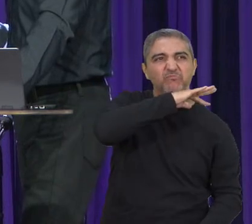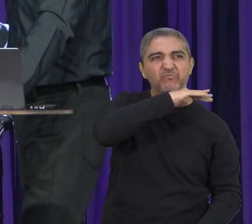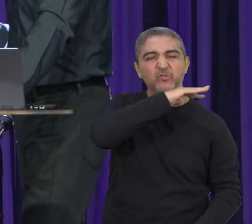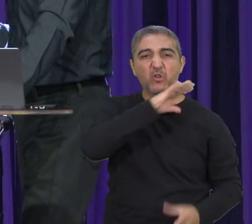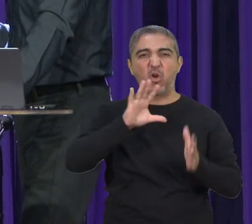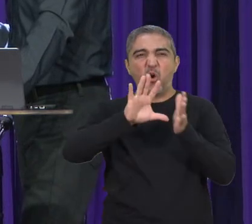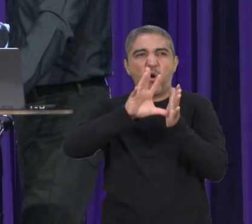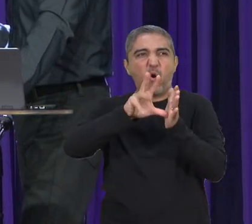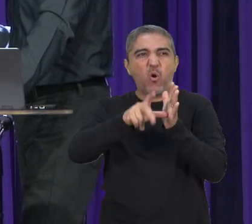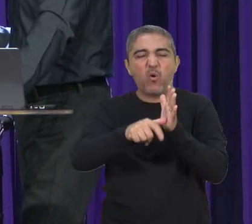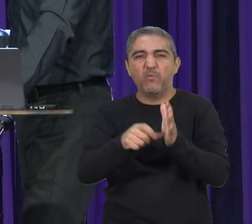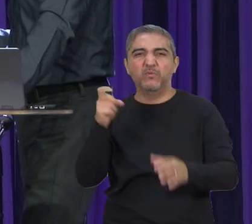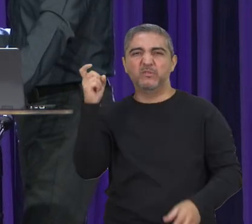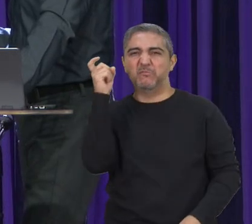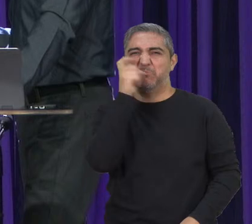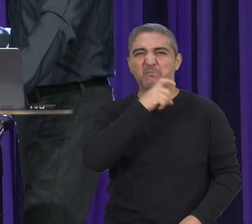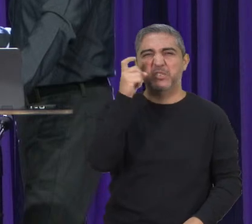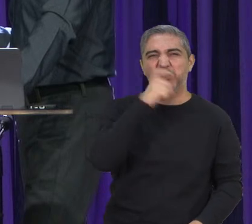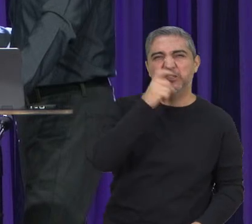mentira,